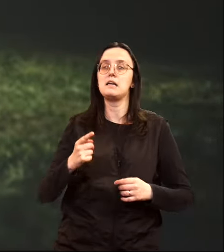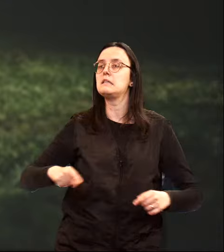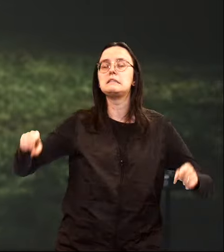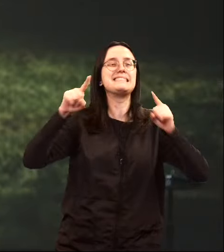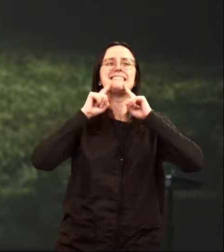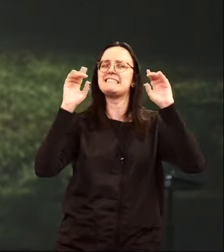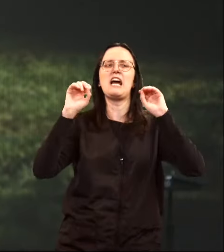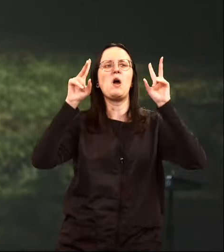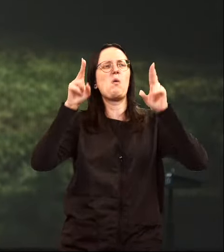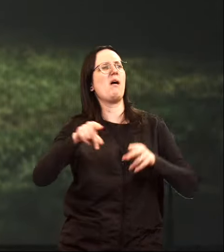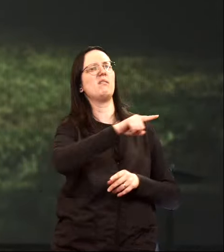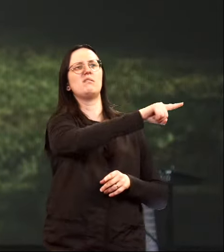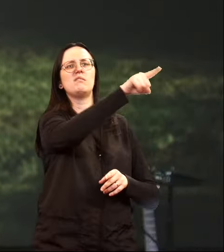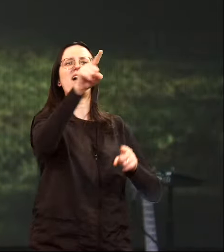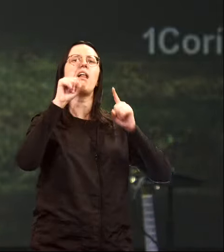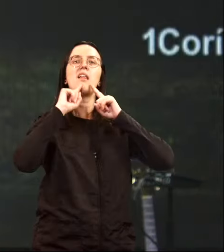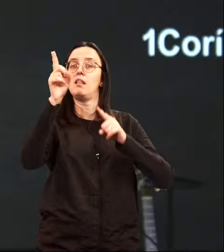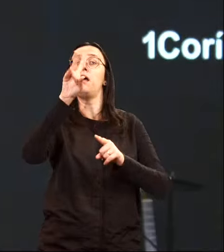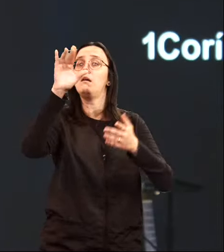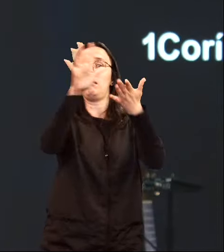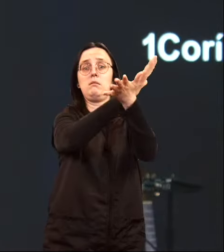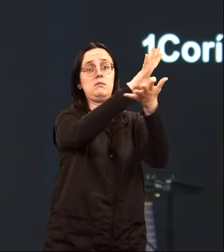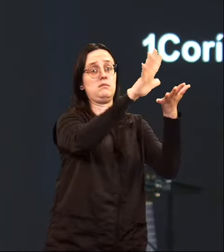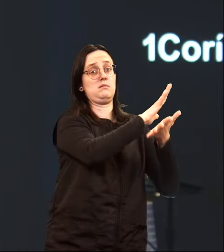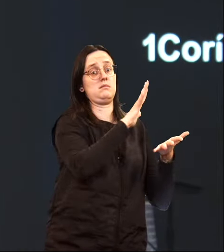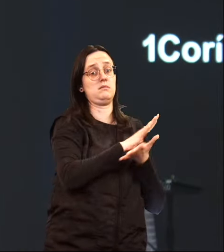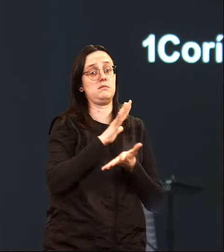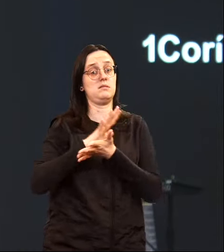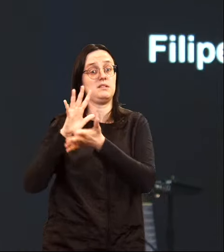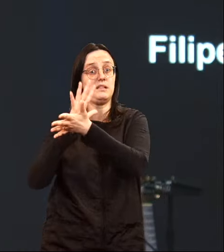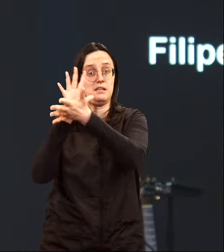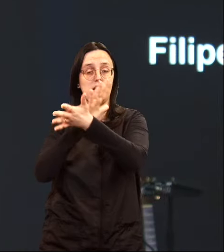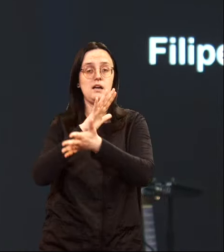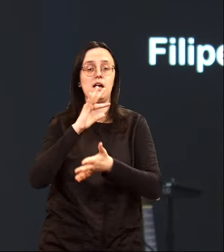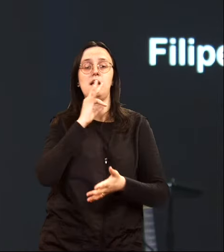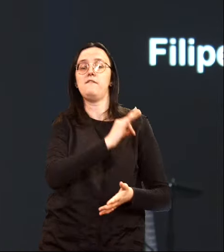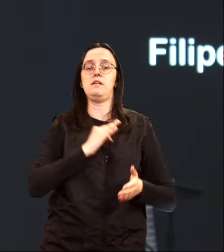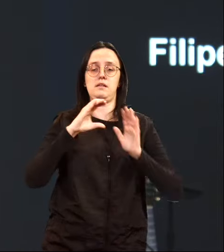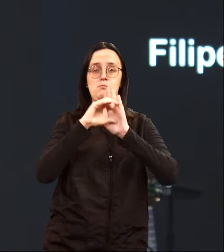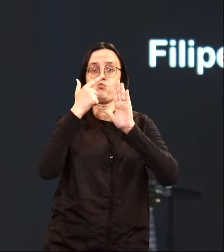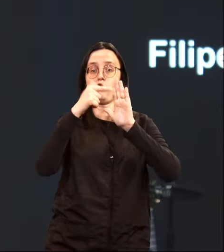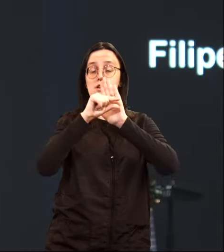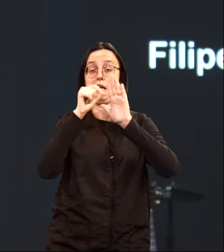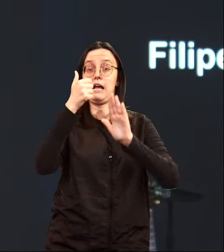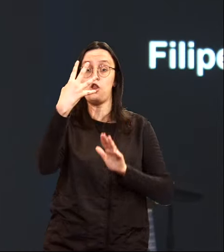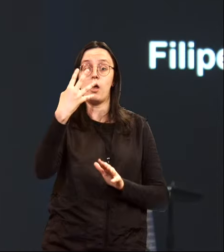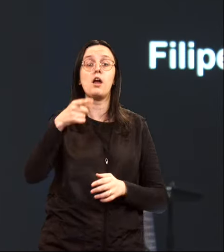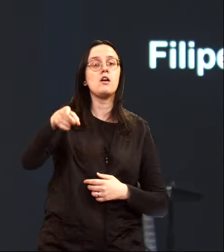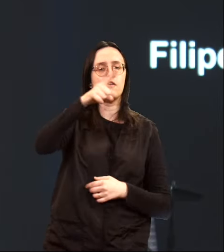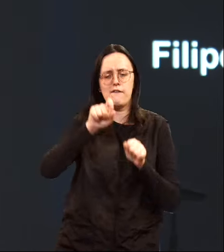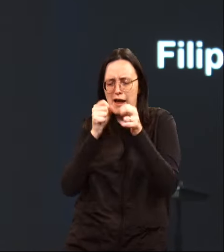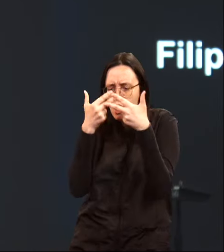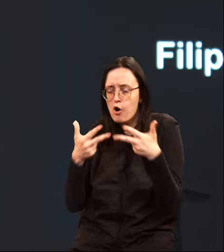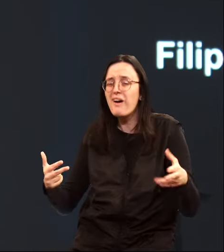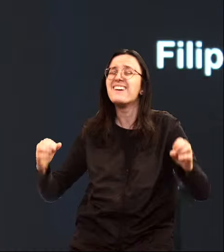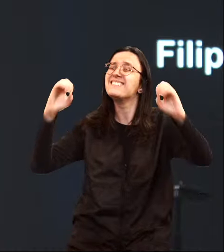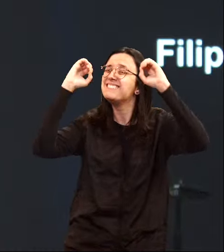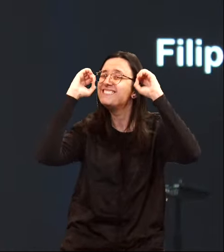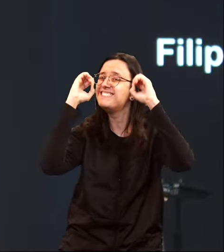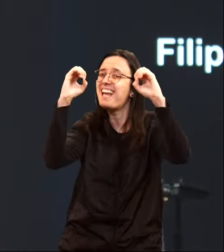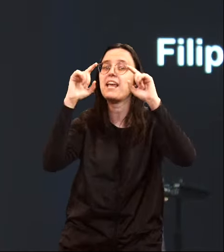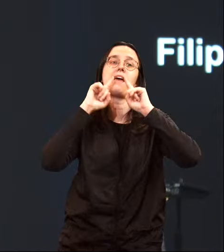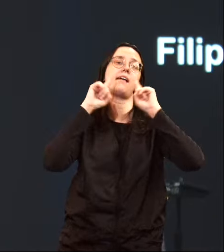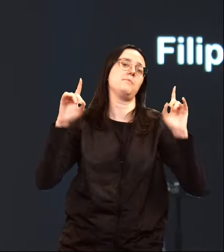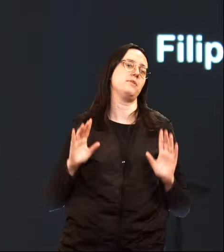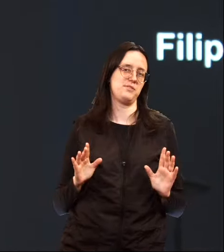como alguns deles murmuraram e foram destruídos pelo exterminador. Em Filipenses 2,14 ela diz: fazei todas as coisas